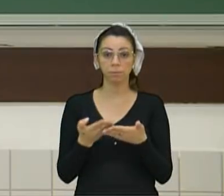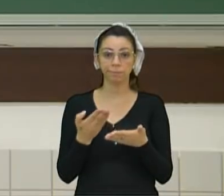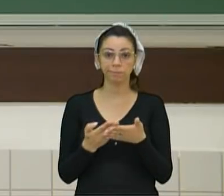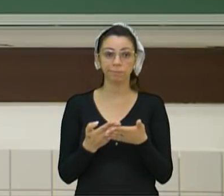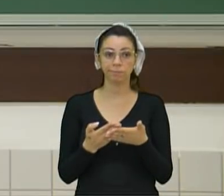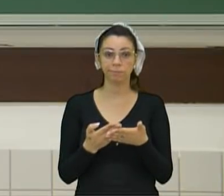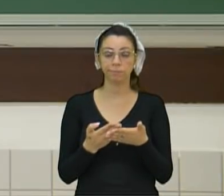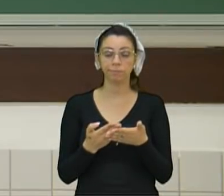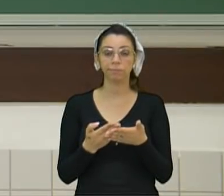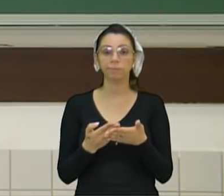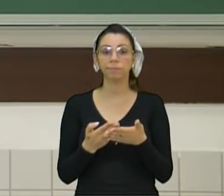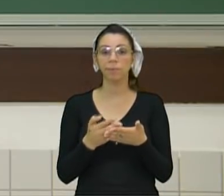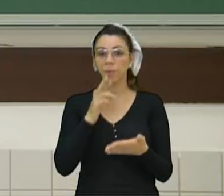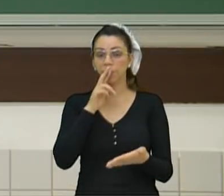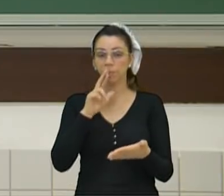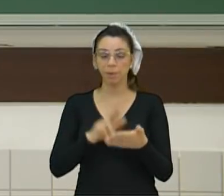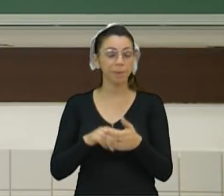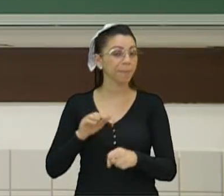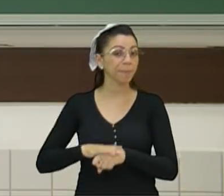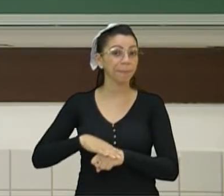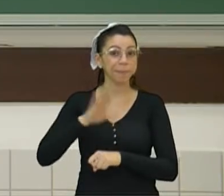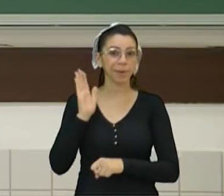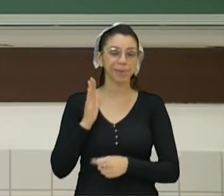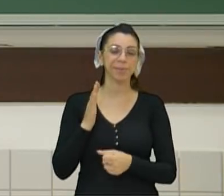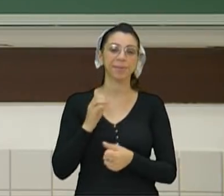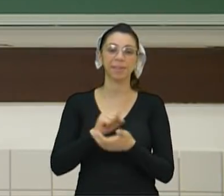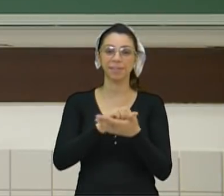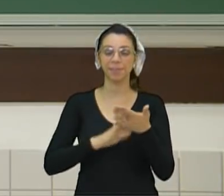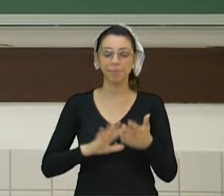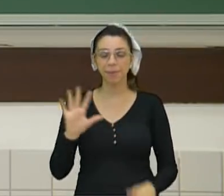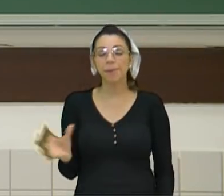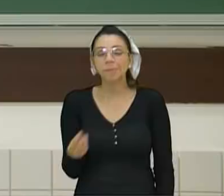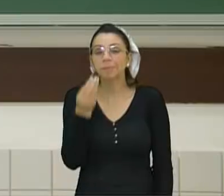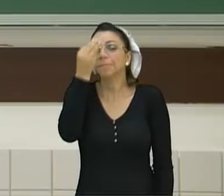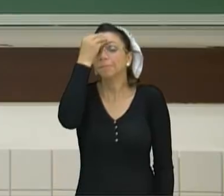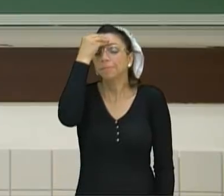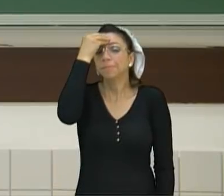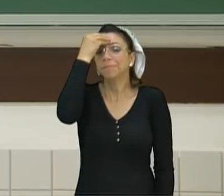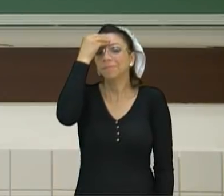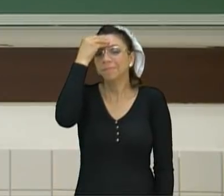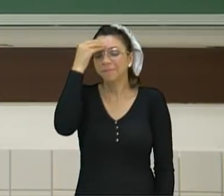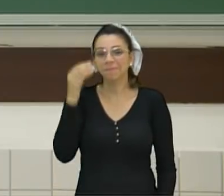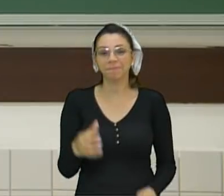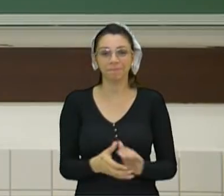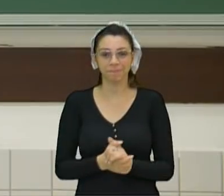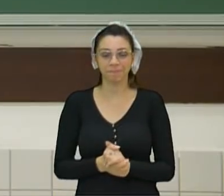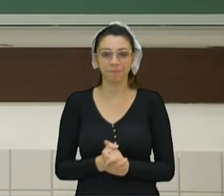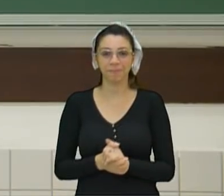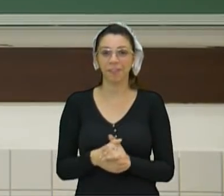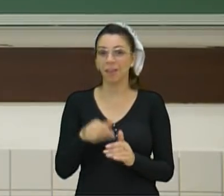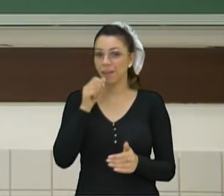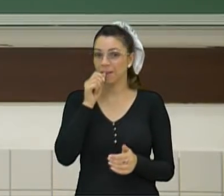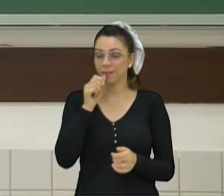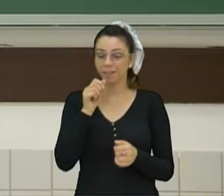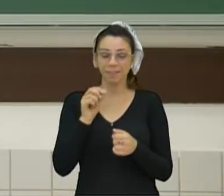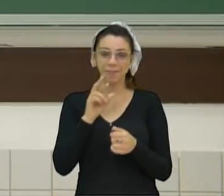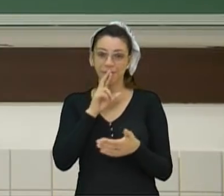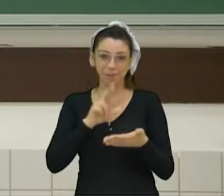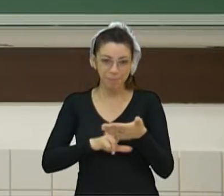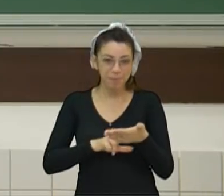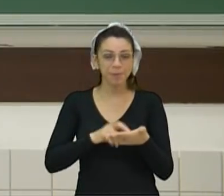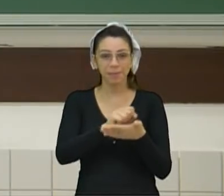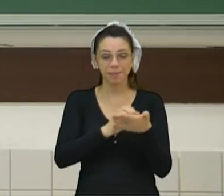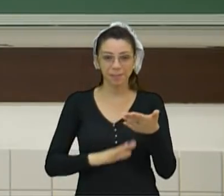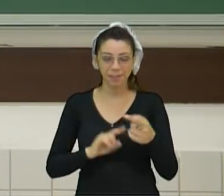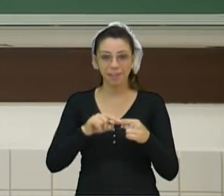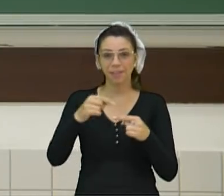vamos resolver mais exercícios aí para fixar bem, para entender bem esse conteúdo. Façam a lição de casa, a professora aguarda vocês na